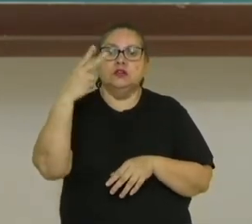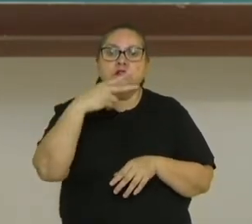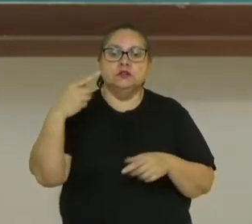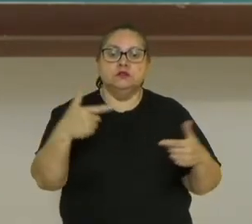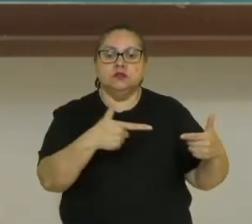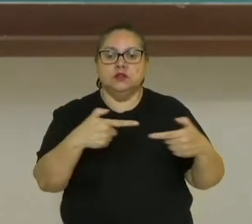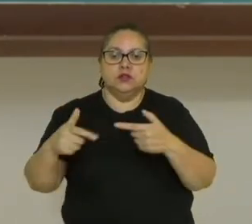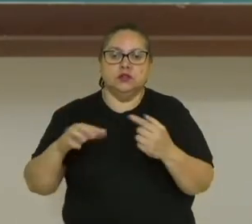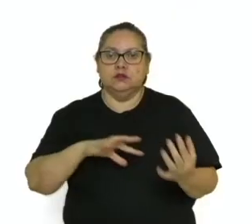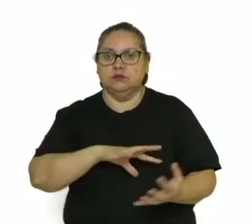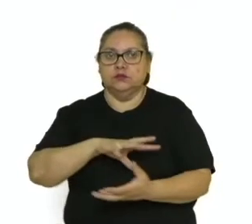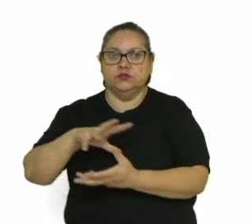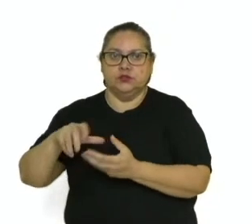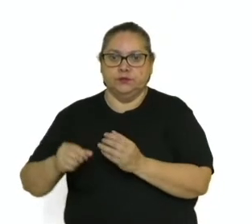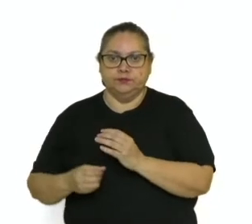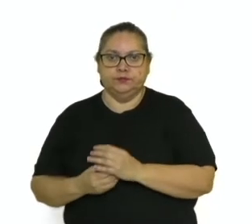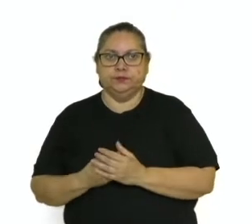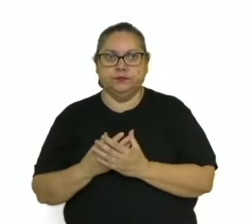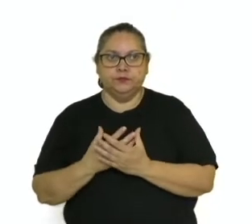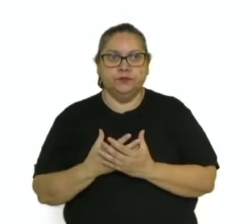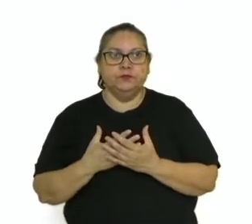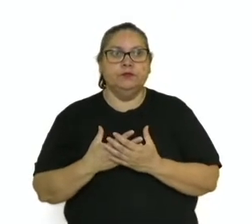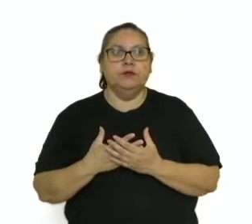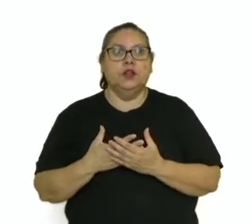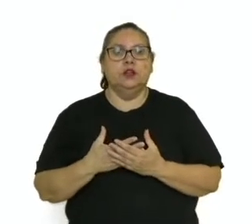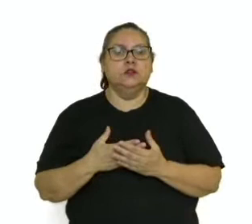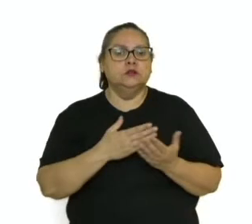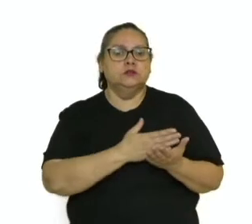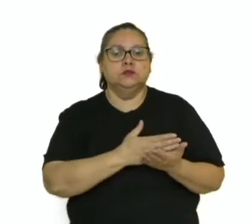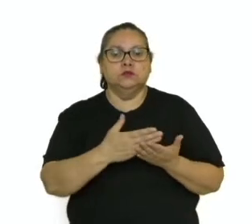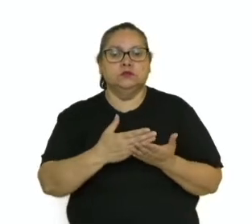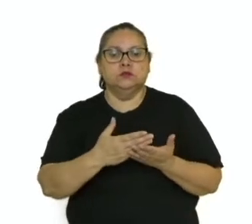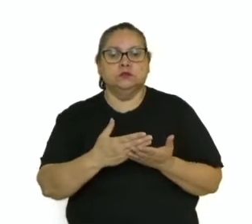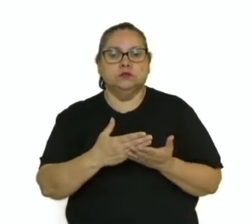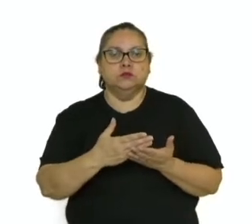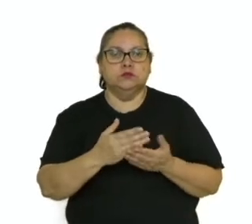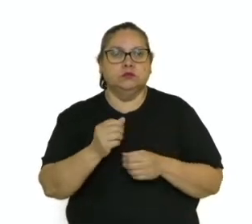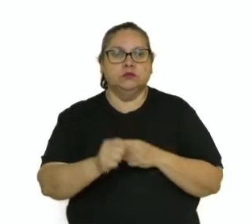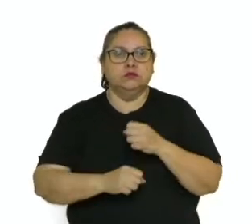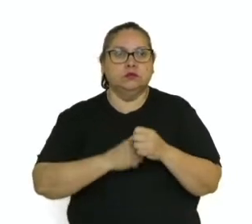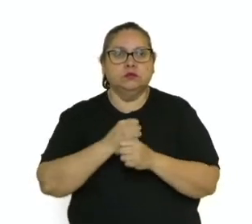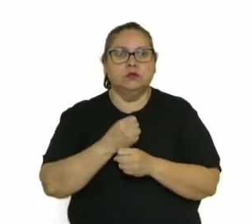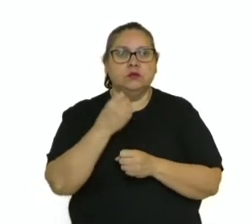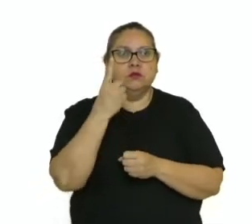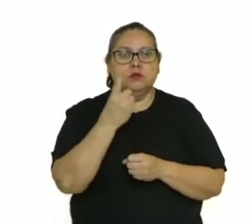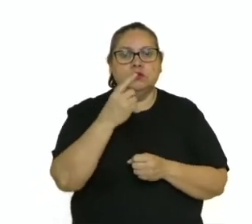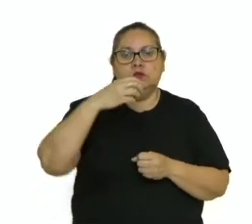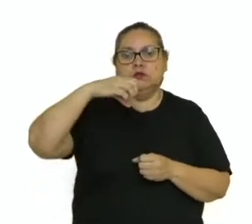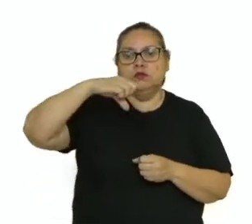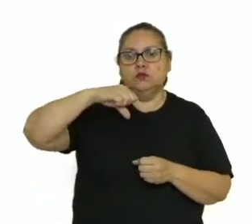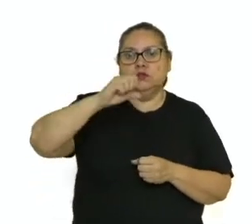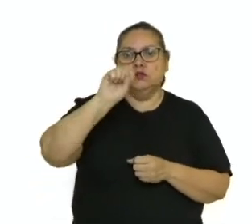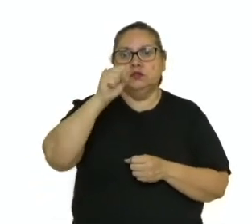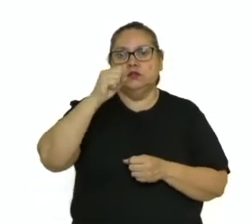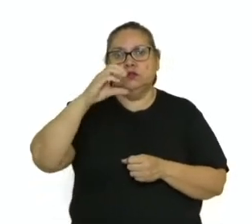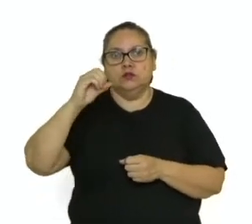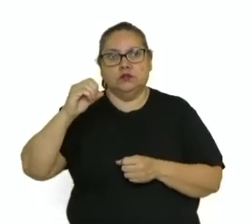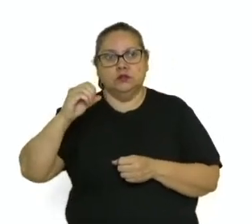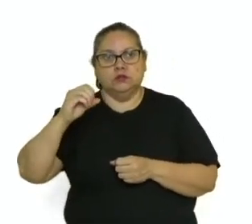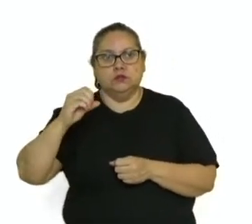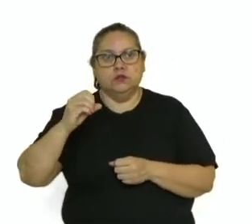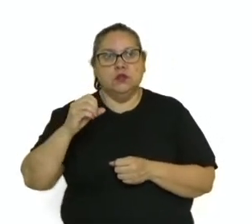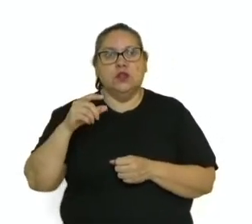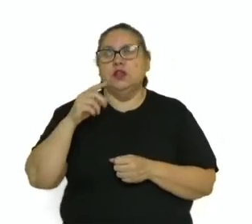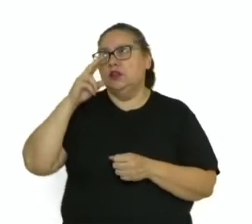Mundial. Bem, a partir dos anos de 1980, o keynesianismo entrou em derrocada,